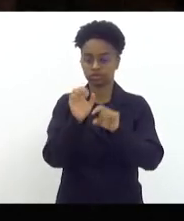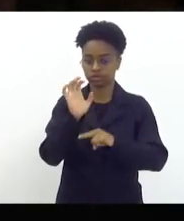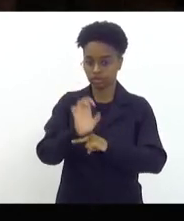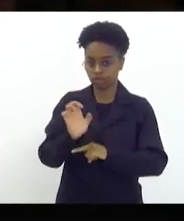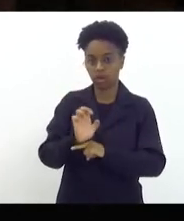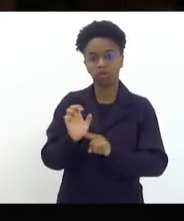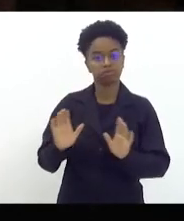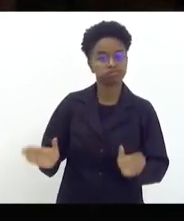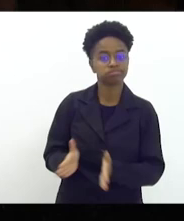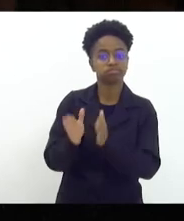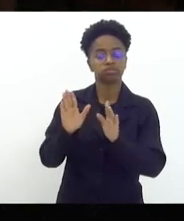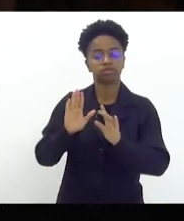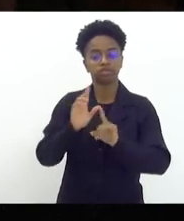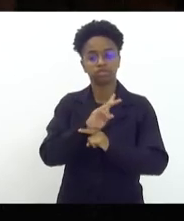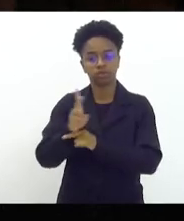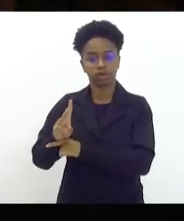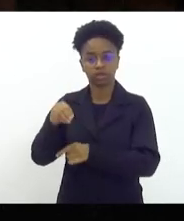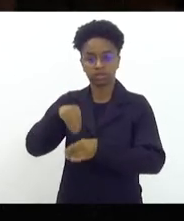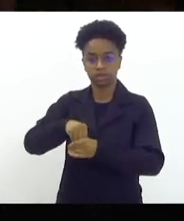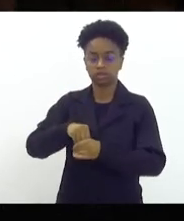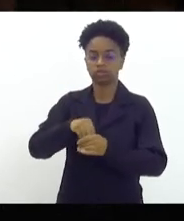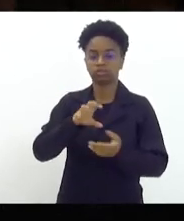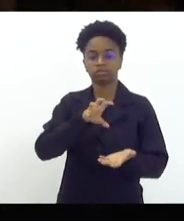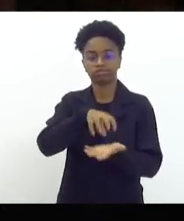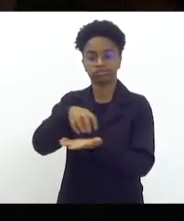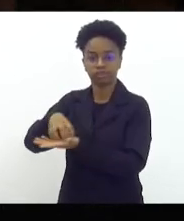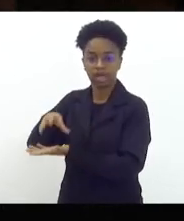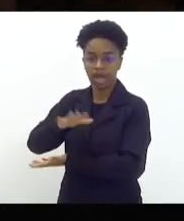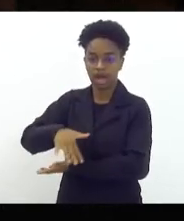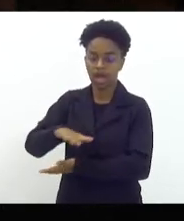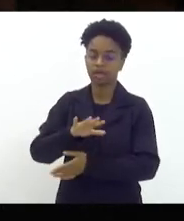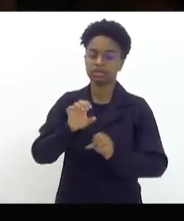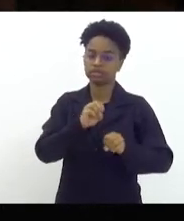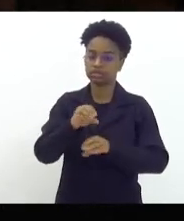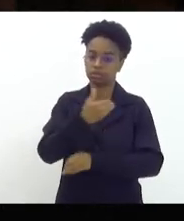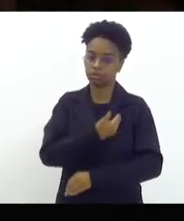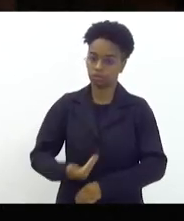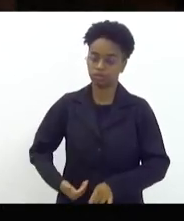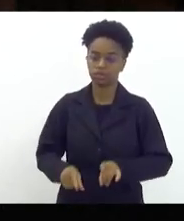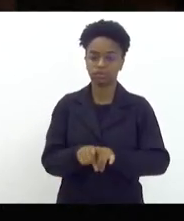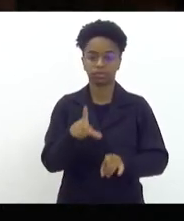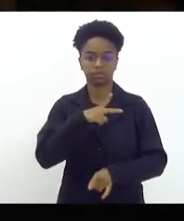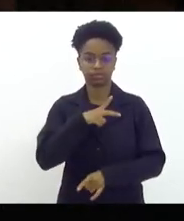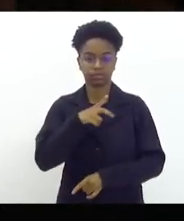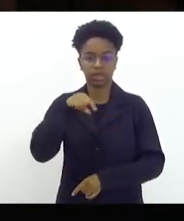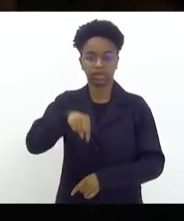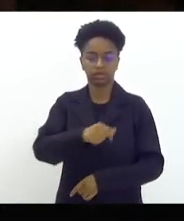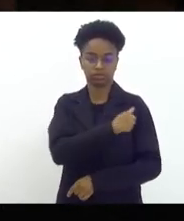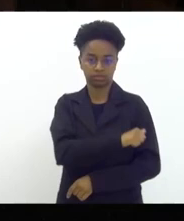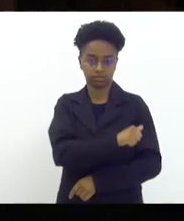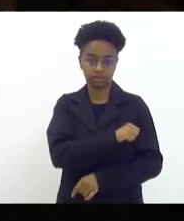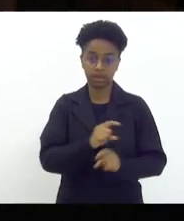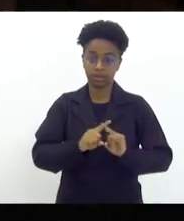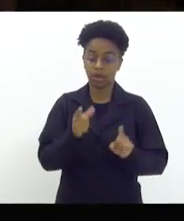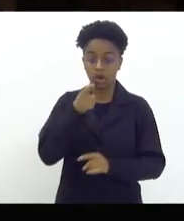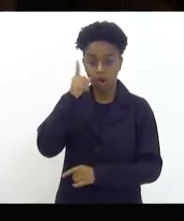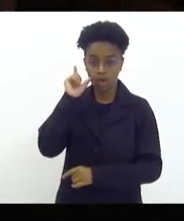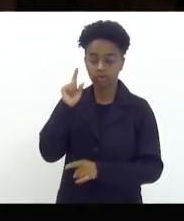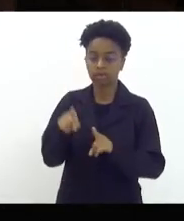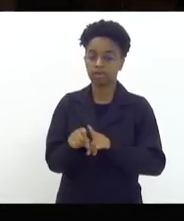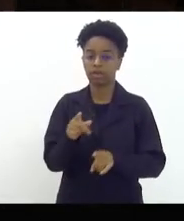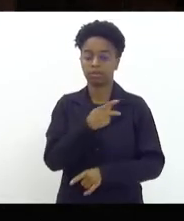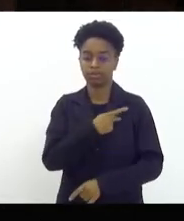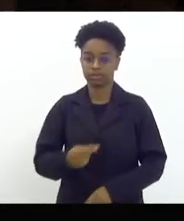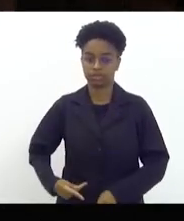promoção à segurança nas unidades estabelecimentos de ensino público e privado no estado do Rio de Janeiro e ontem o presidente